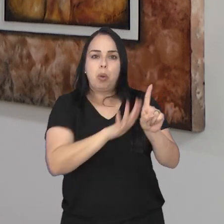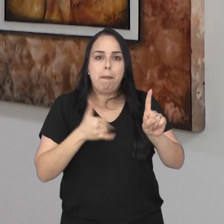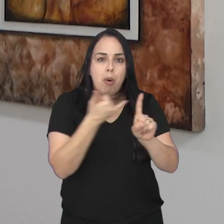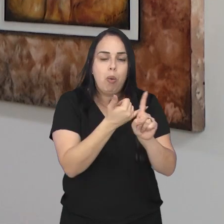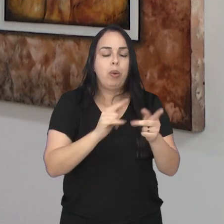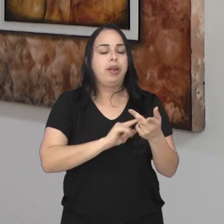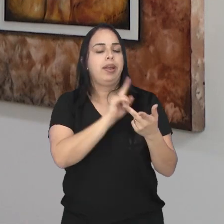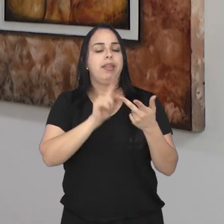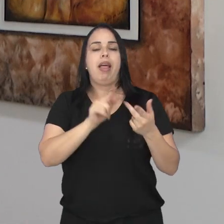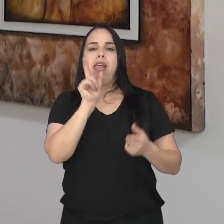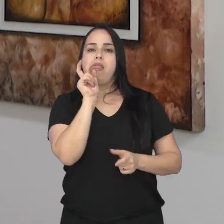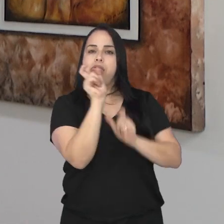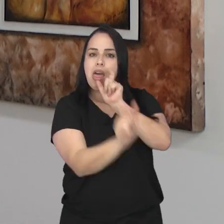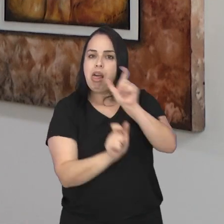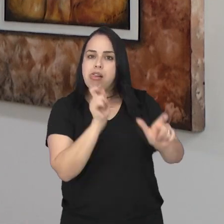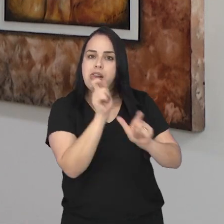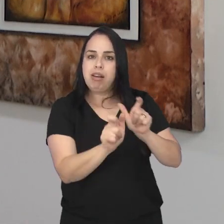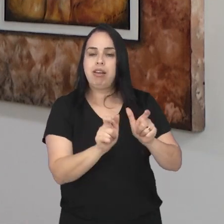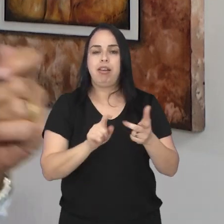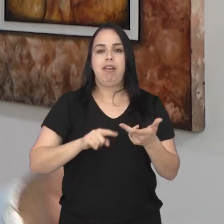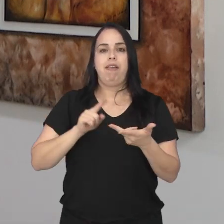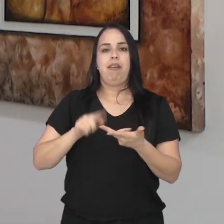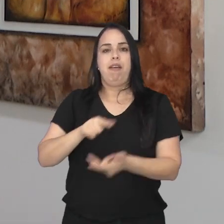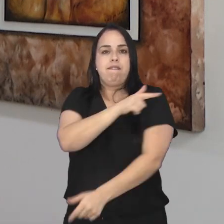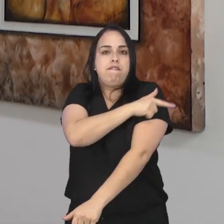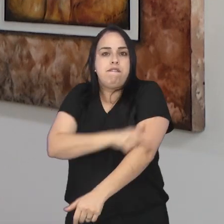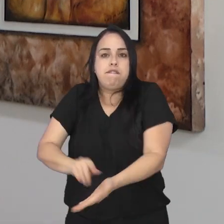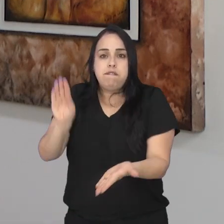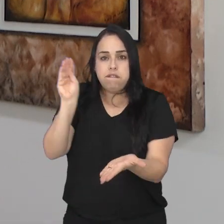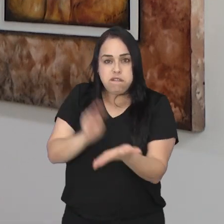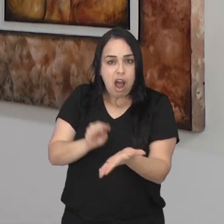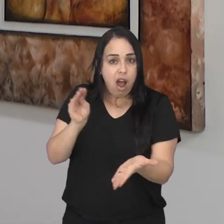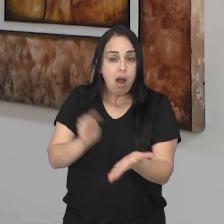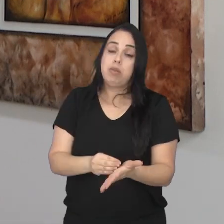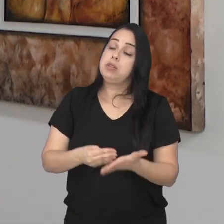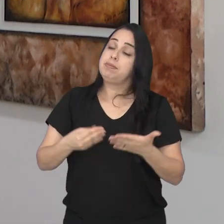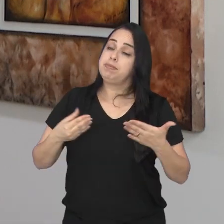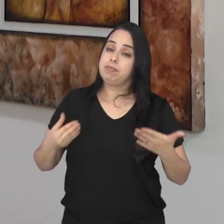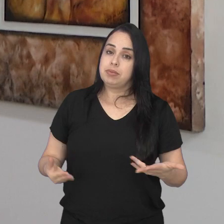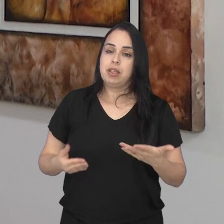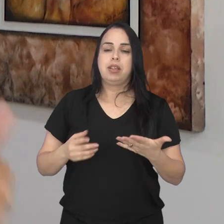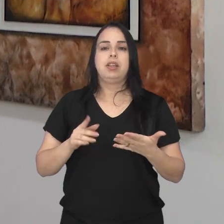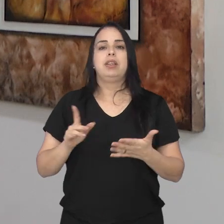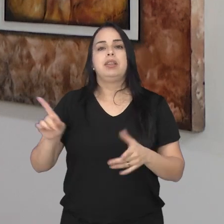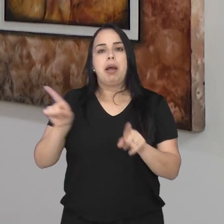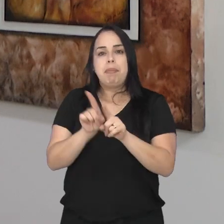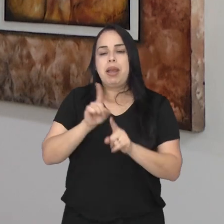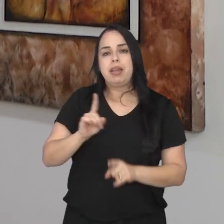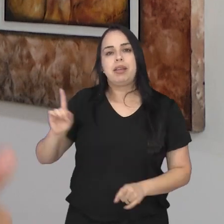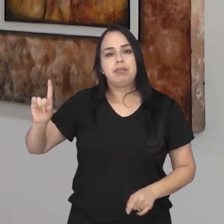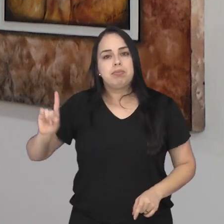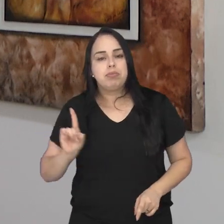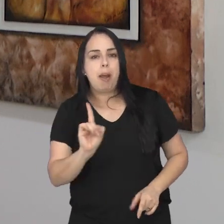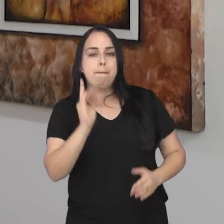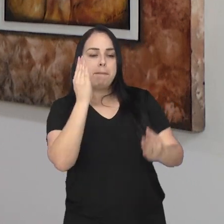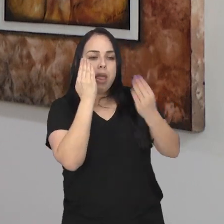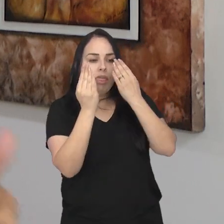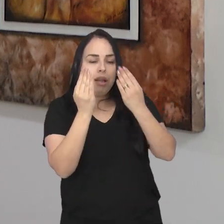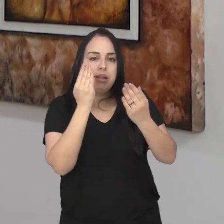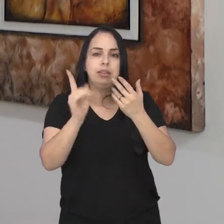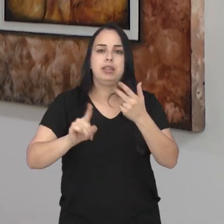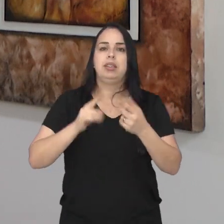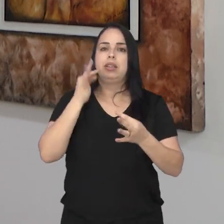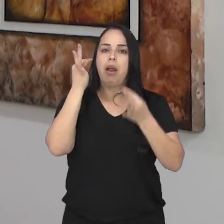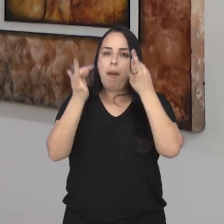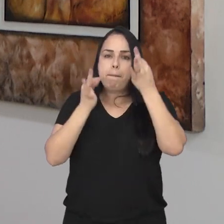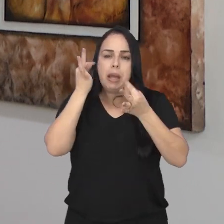das ofensas muitas das vezes dá falta de educação entre os alunos com psicólogos com terapeutas com